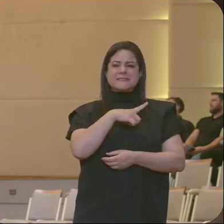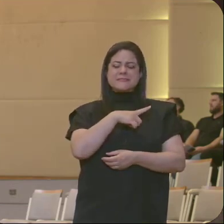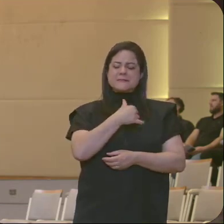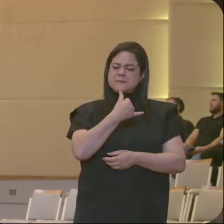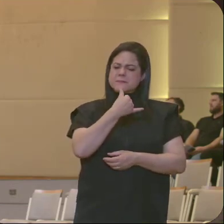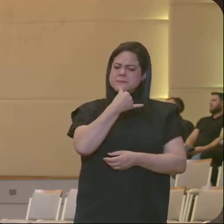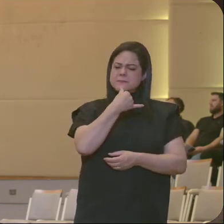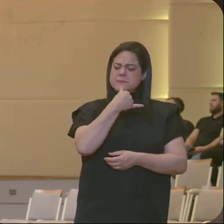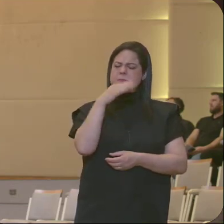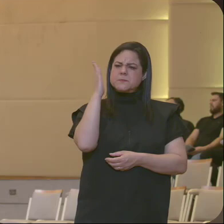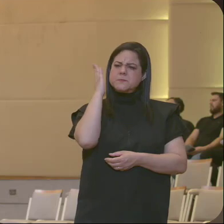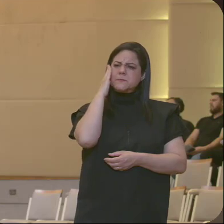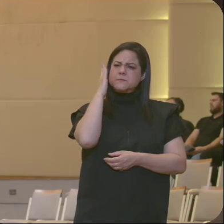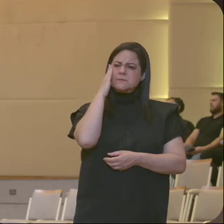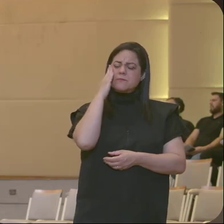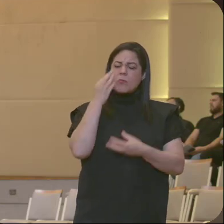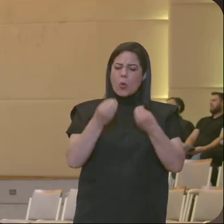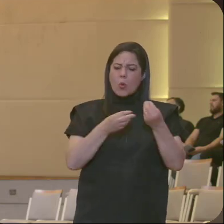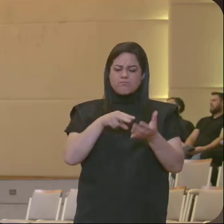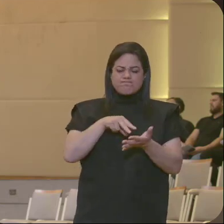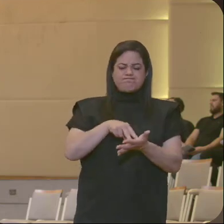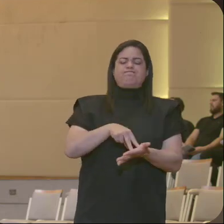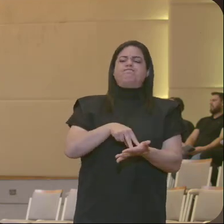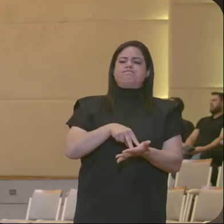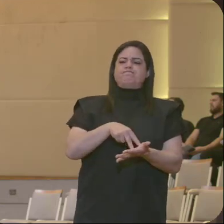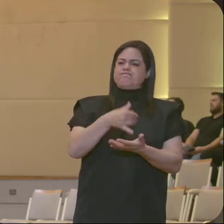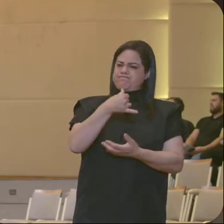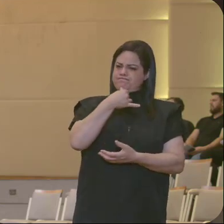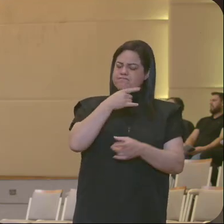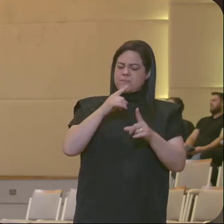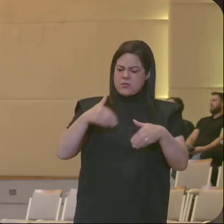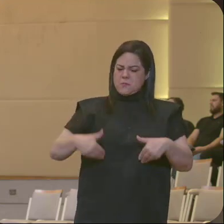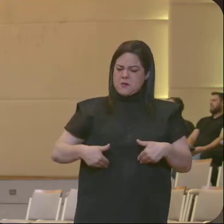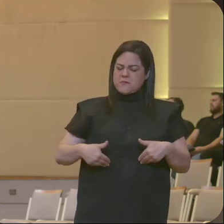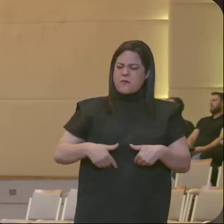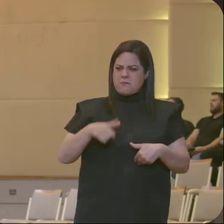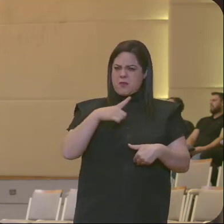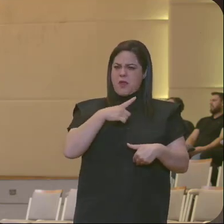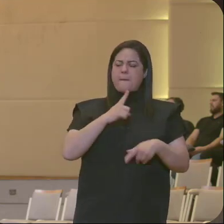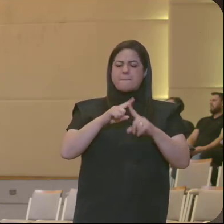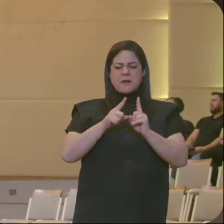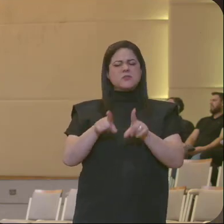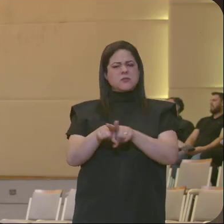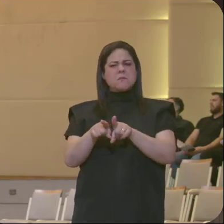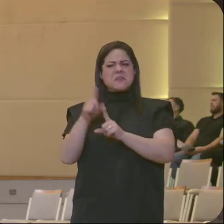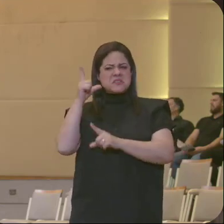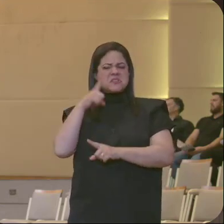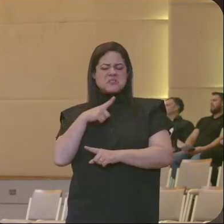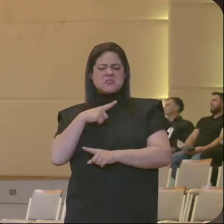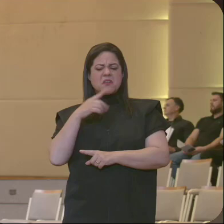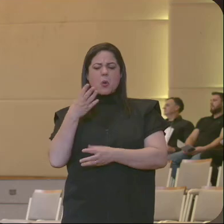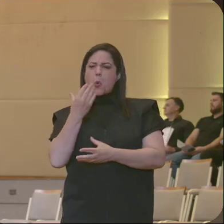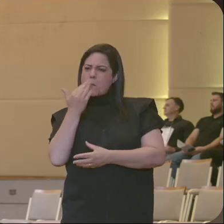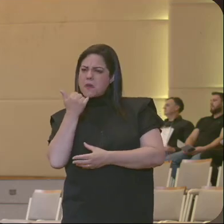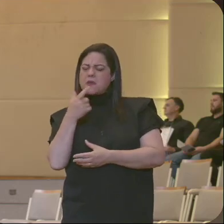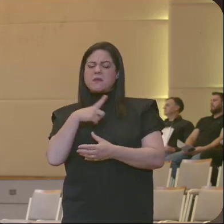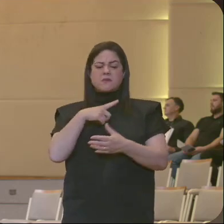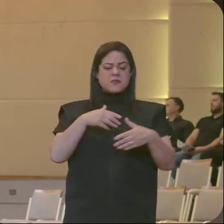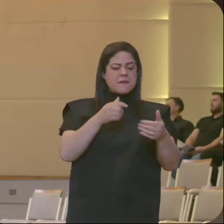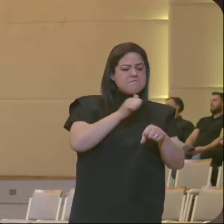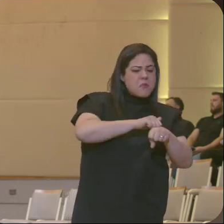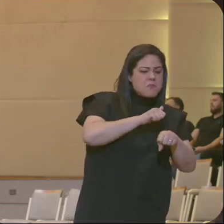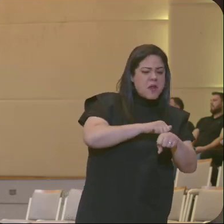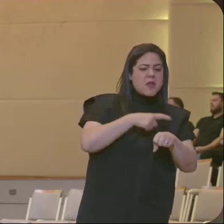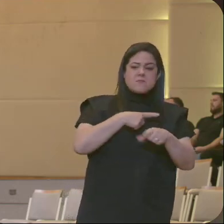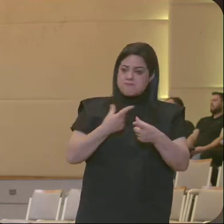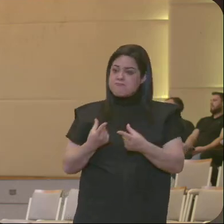abatido. Eu sei passar fome, mas eu também sei ter em abundância. Eu sei viver na pobreza, eu sei viver na